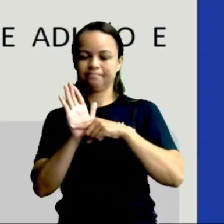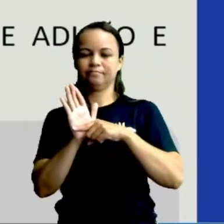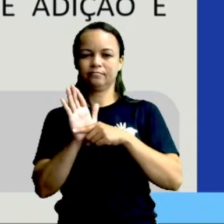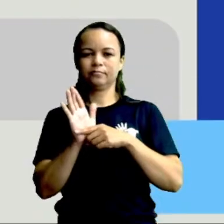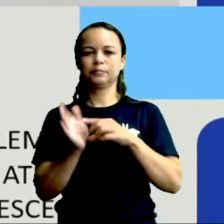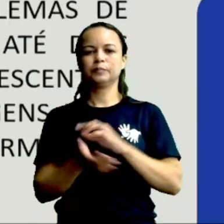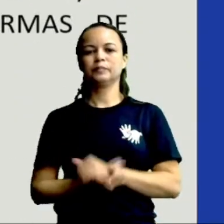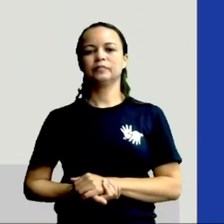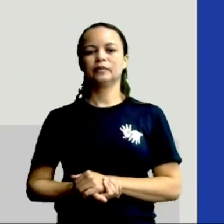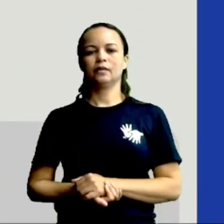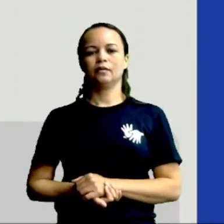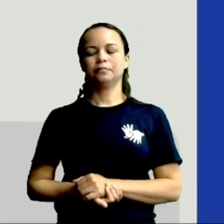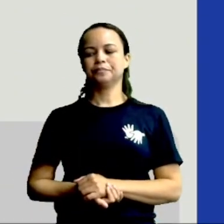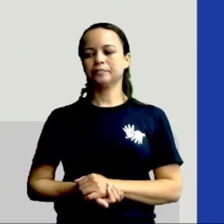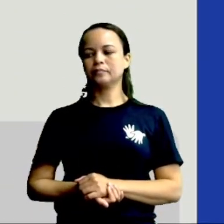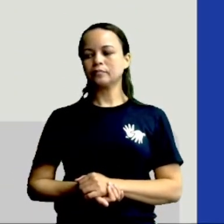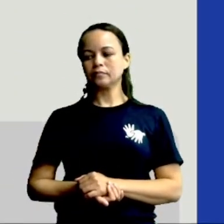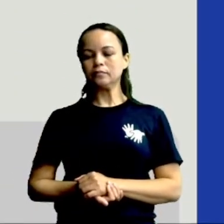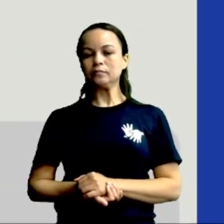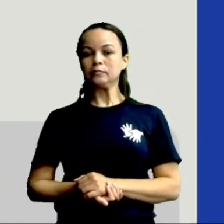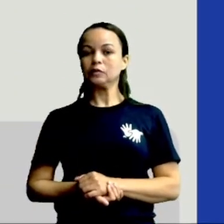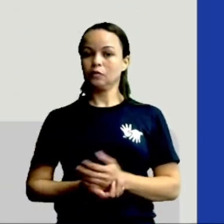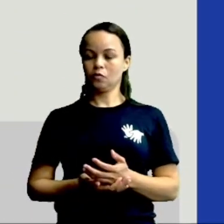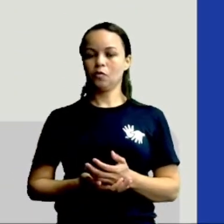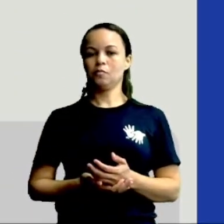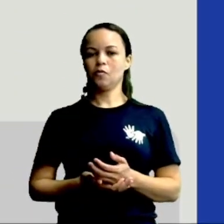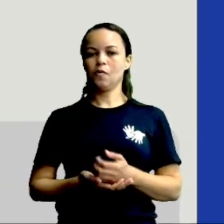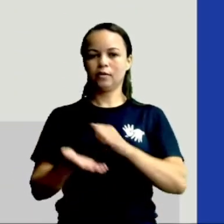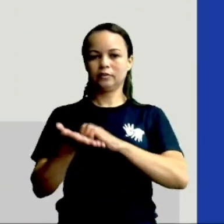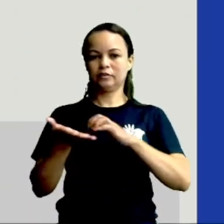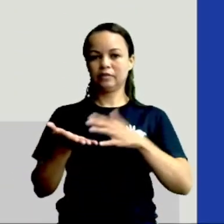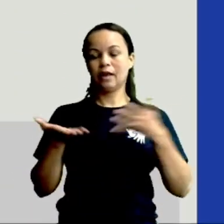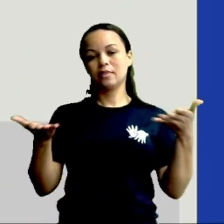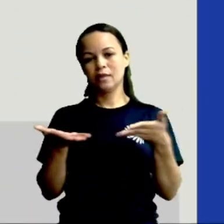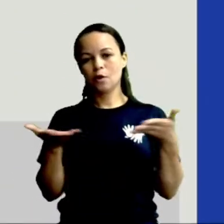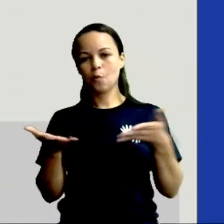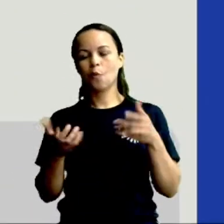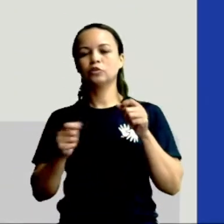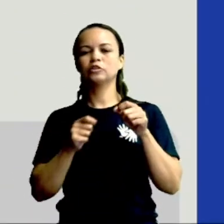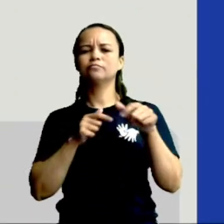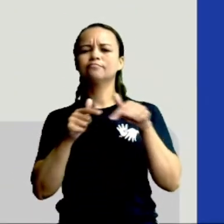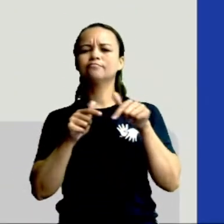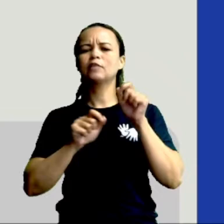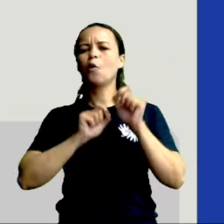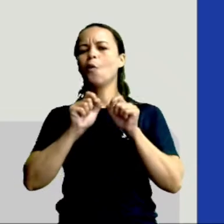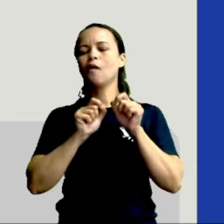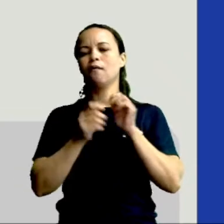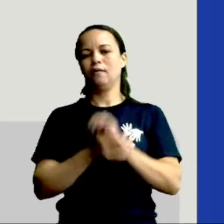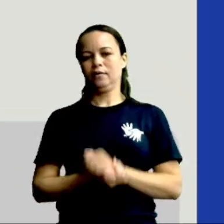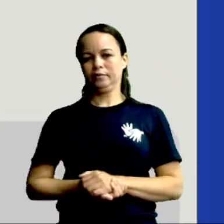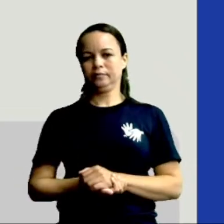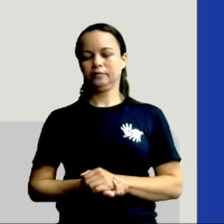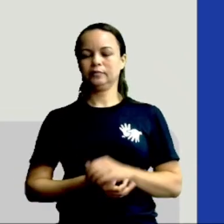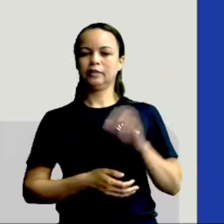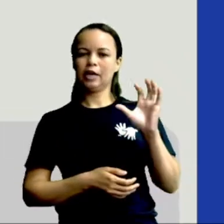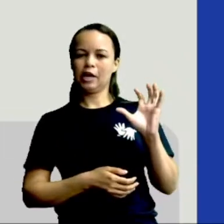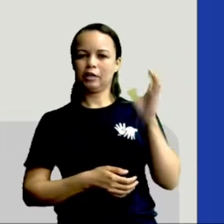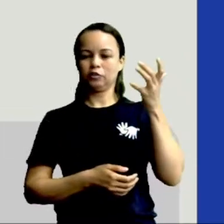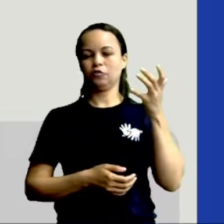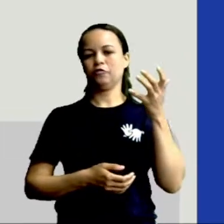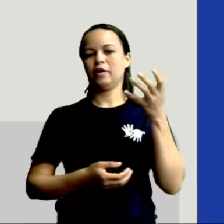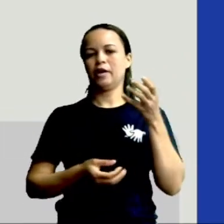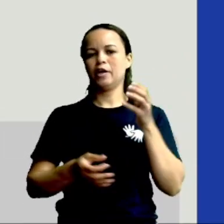subtração. Como habilidade de hoje, o que a gente vai trabalhar hoje é resolver